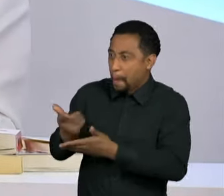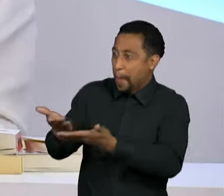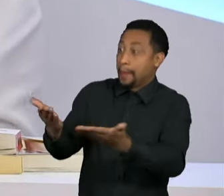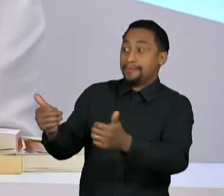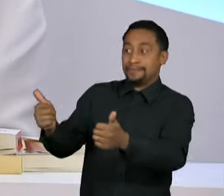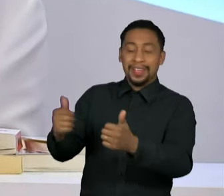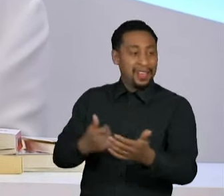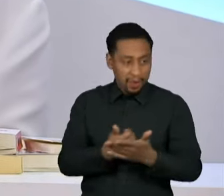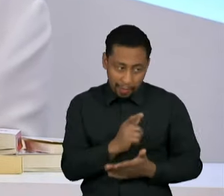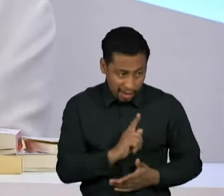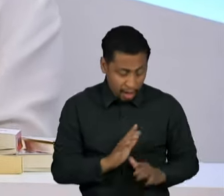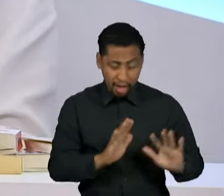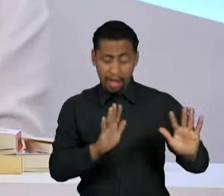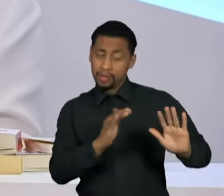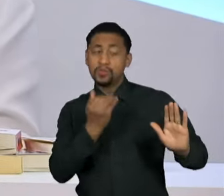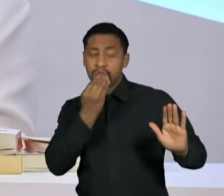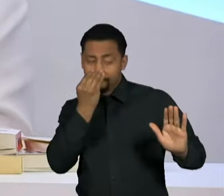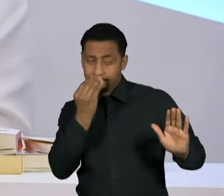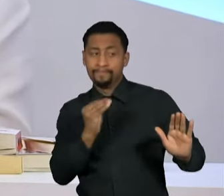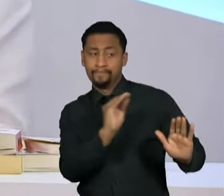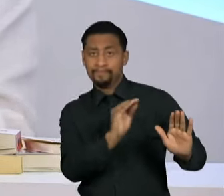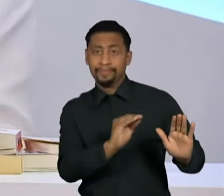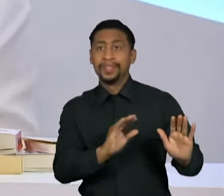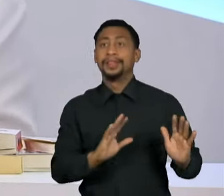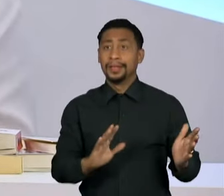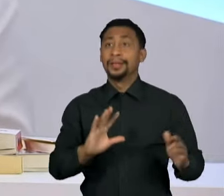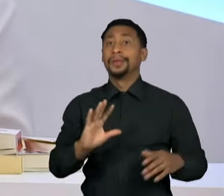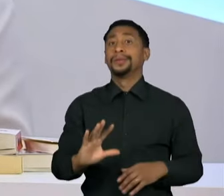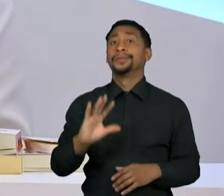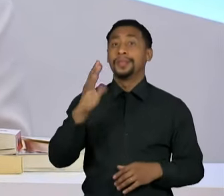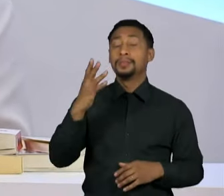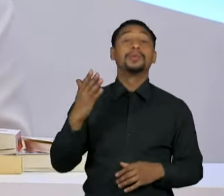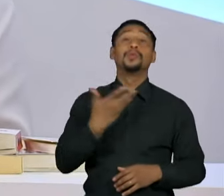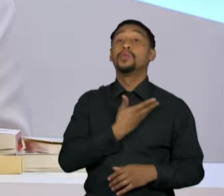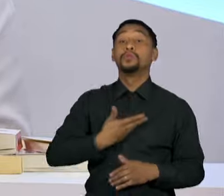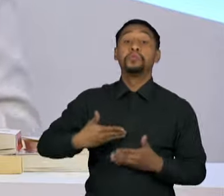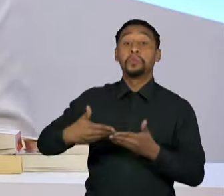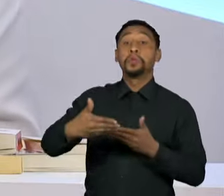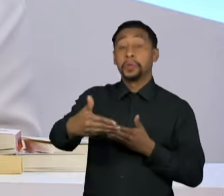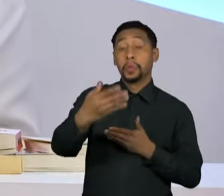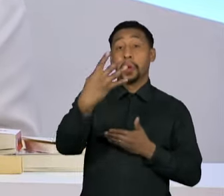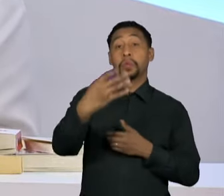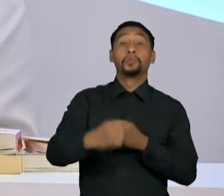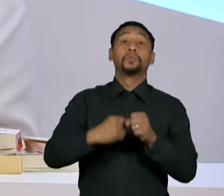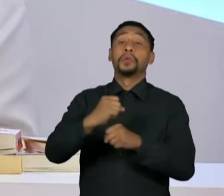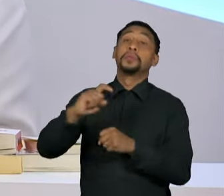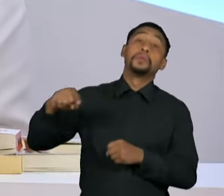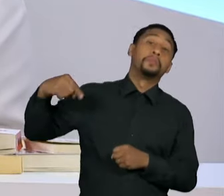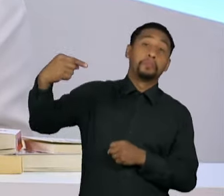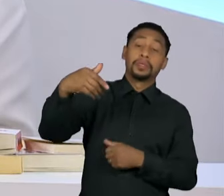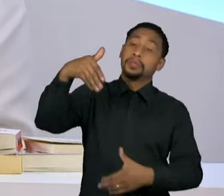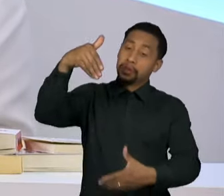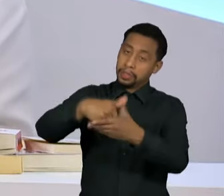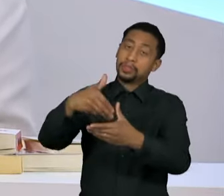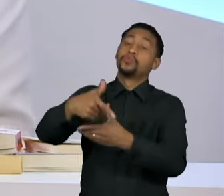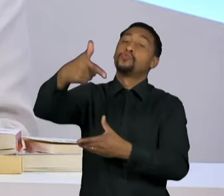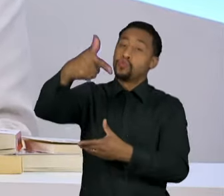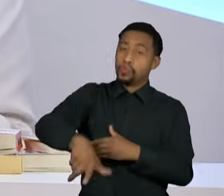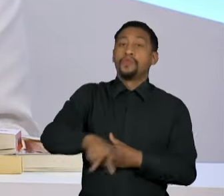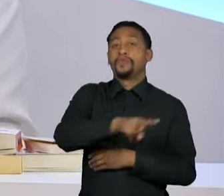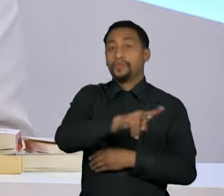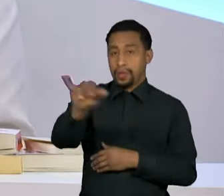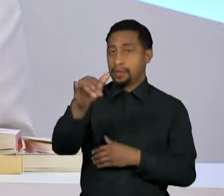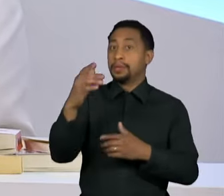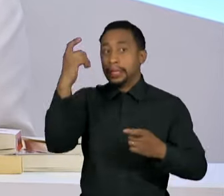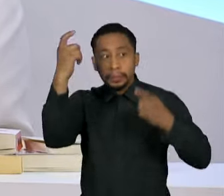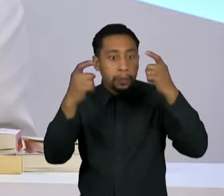Só que esse governo, daqui a 4 anos, ele vai se deparar de novo com uma eleição. Então, ele precisa se preocupar com a popularidade.